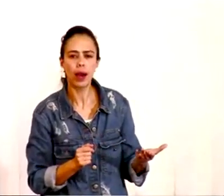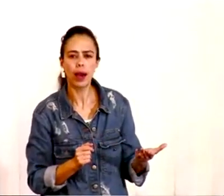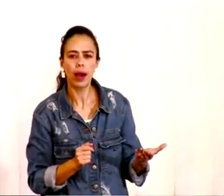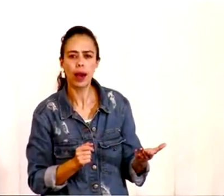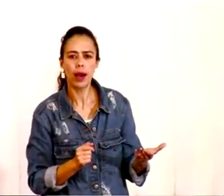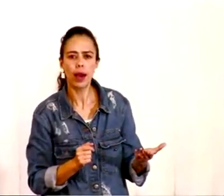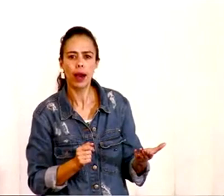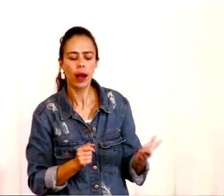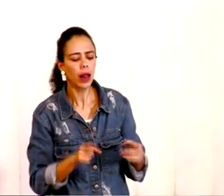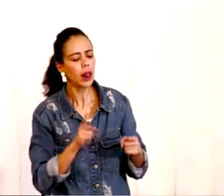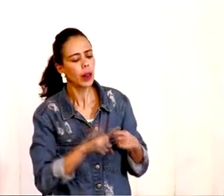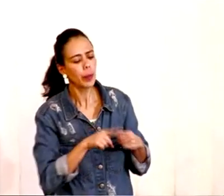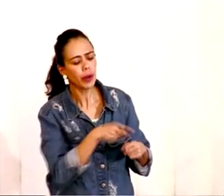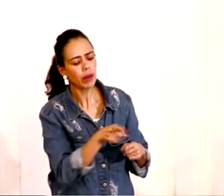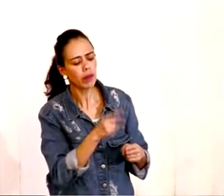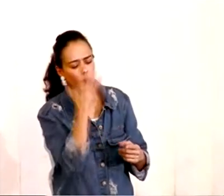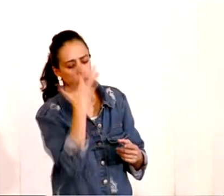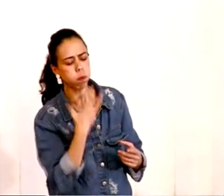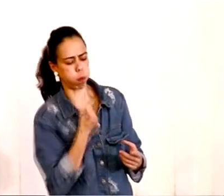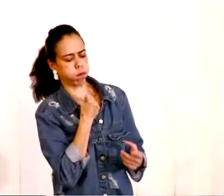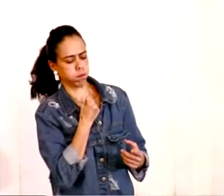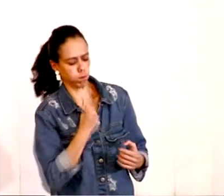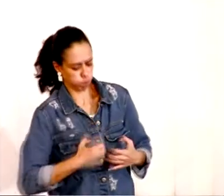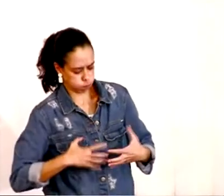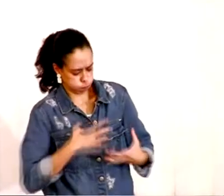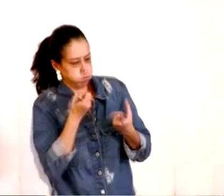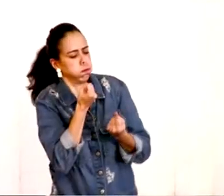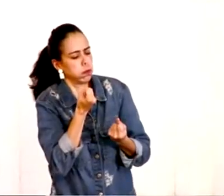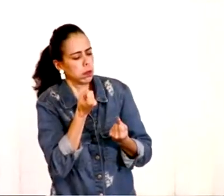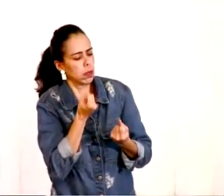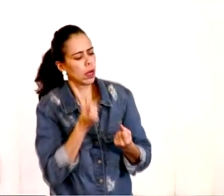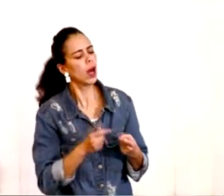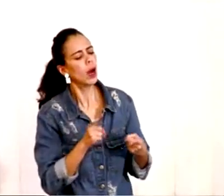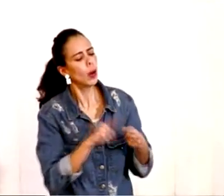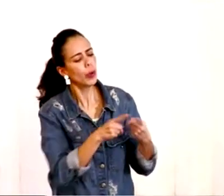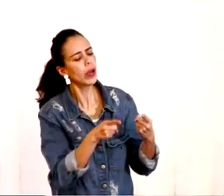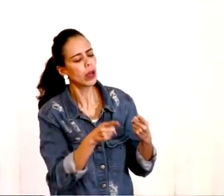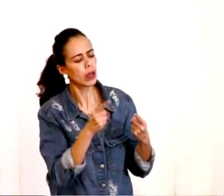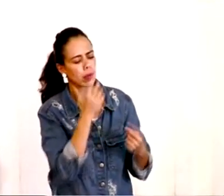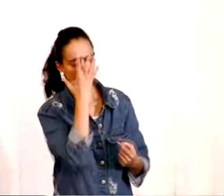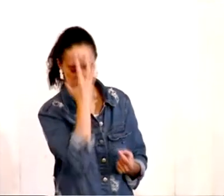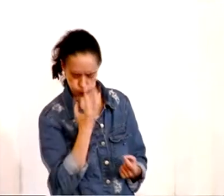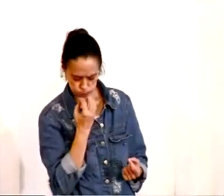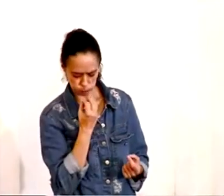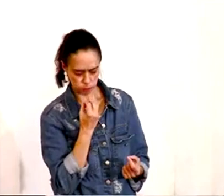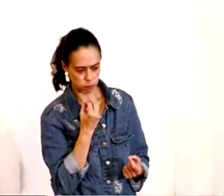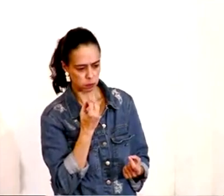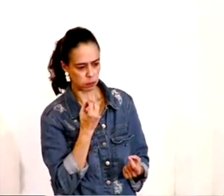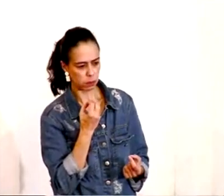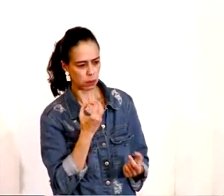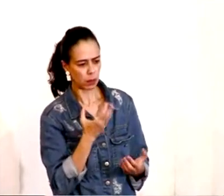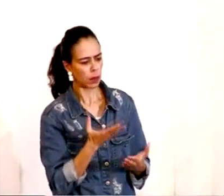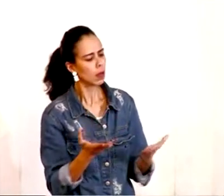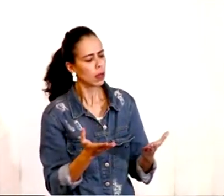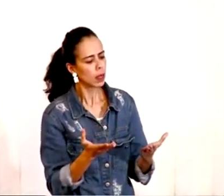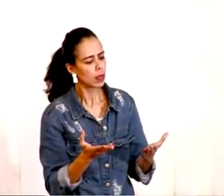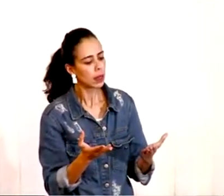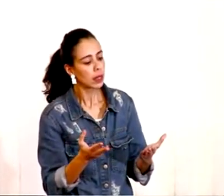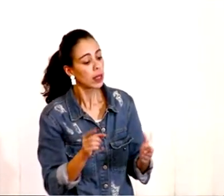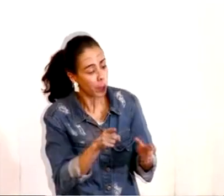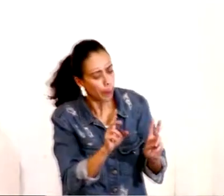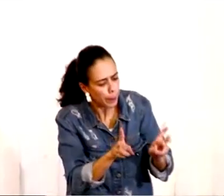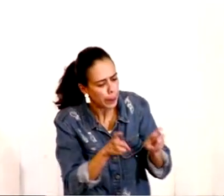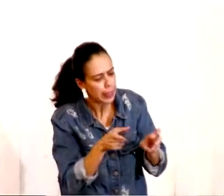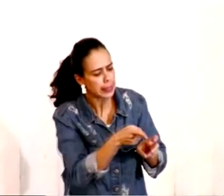por que andas irado? E por que descaiu o teu semblante? Veja, Caim, se você